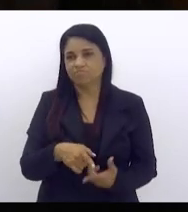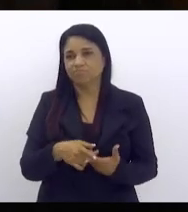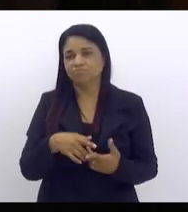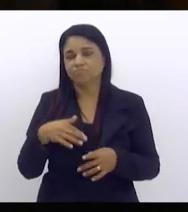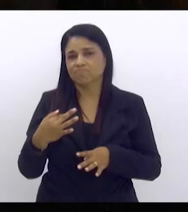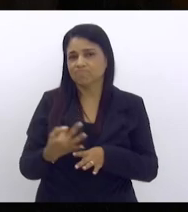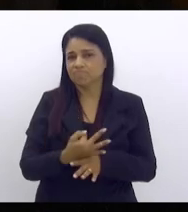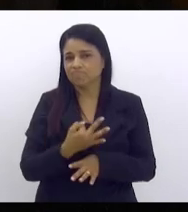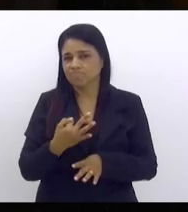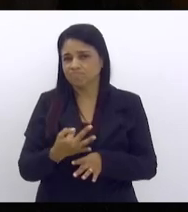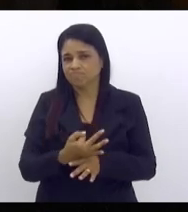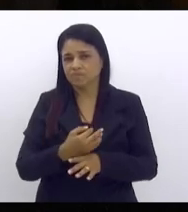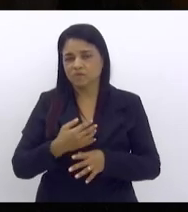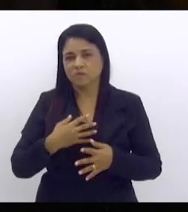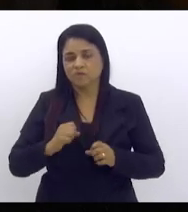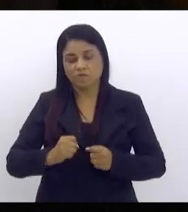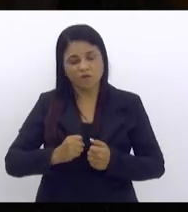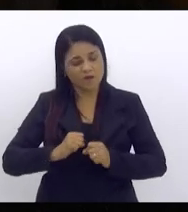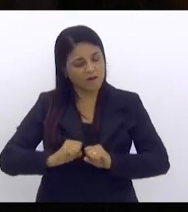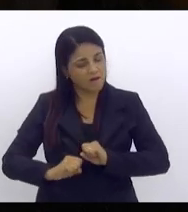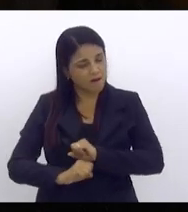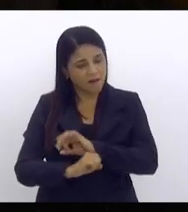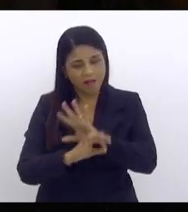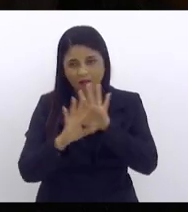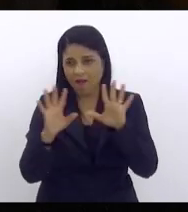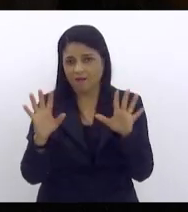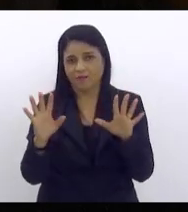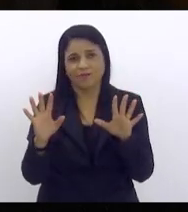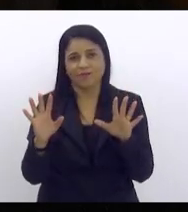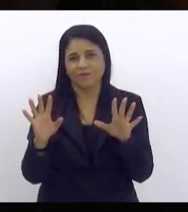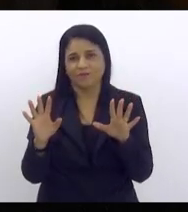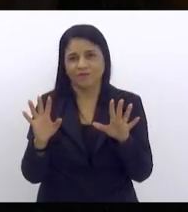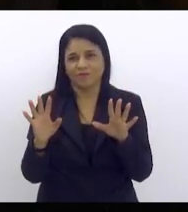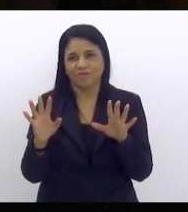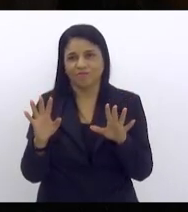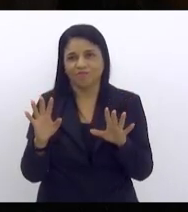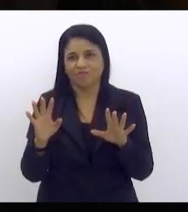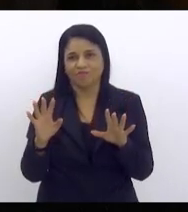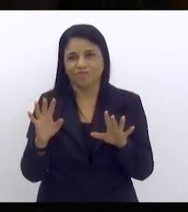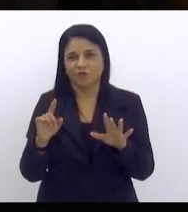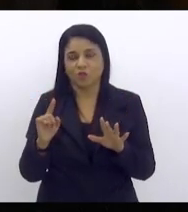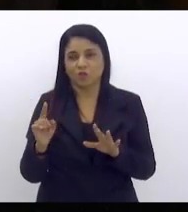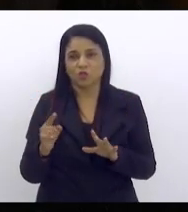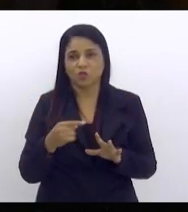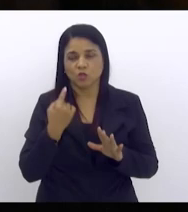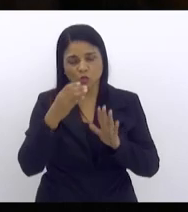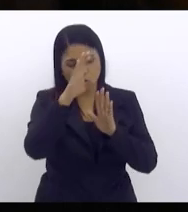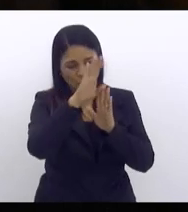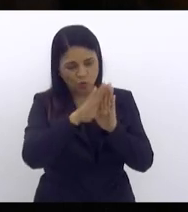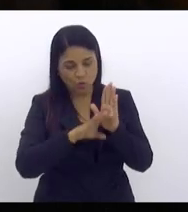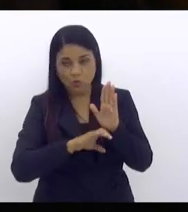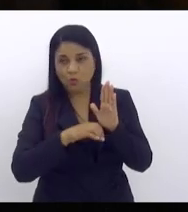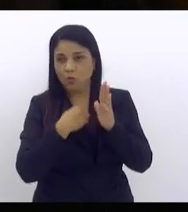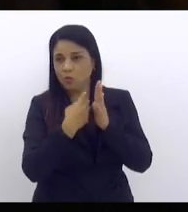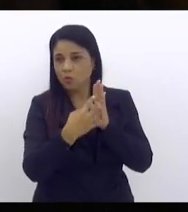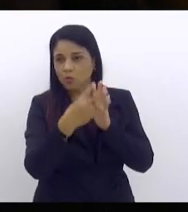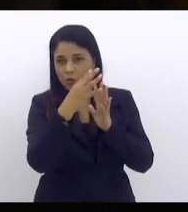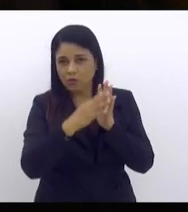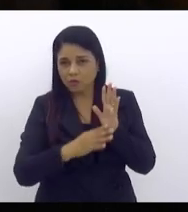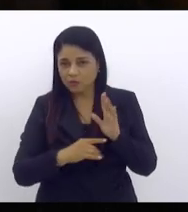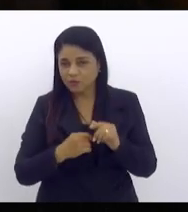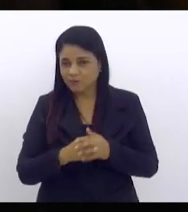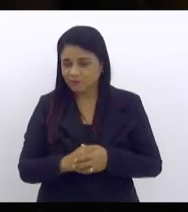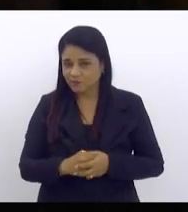e insofismável, que no nosso currículo jamais iria